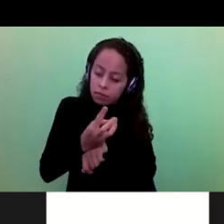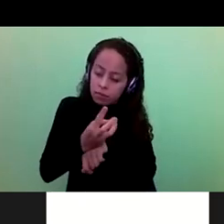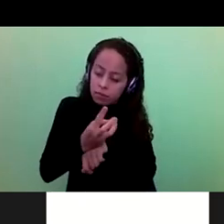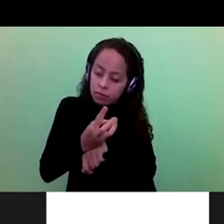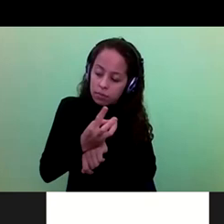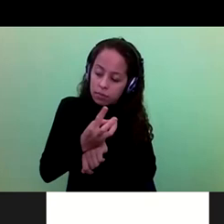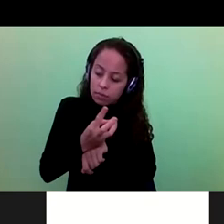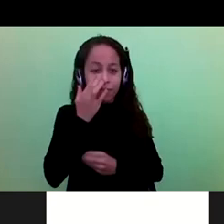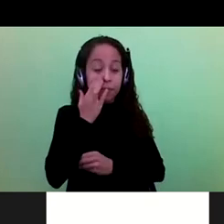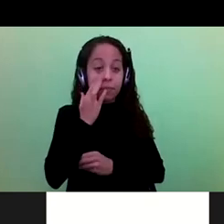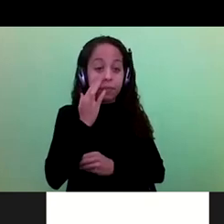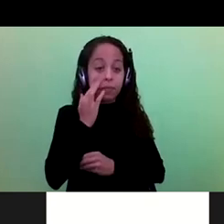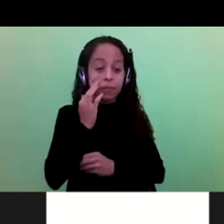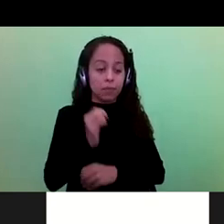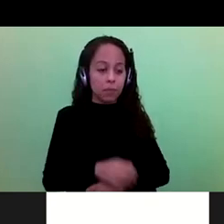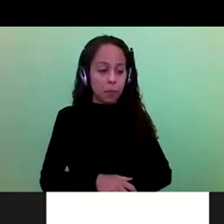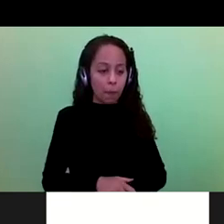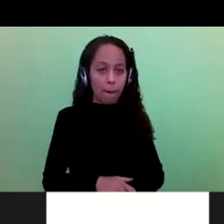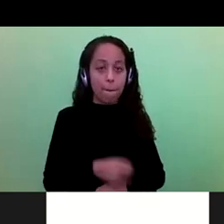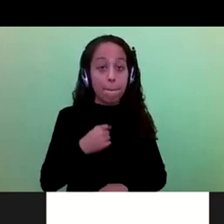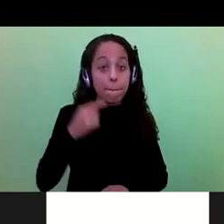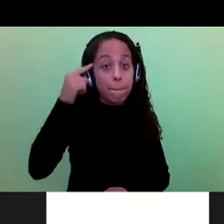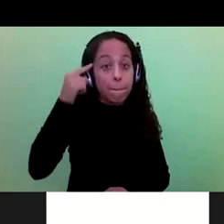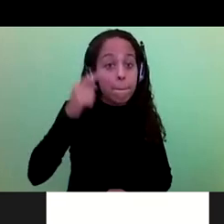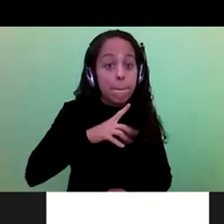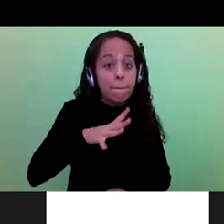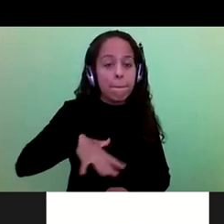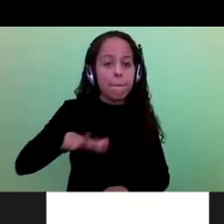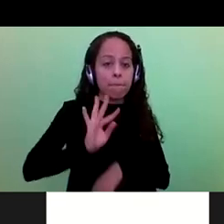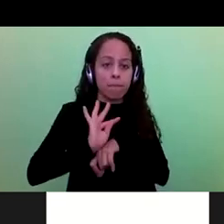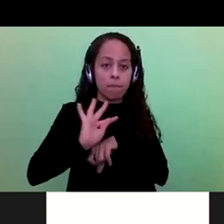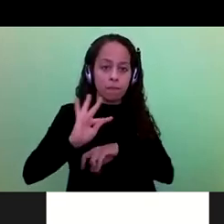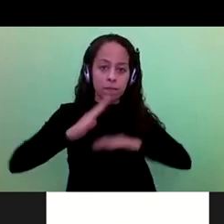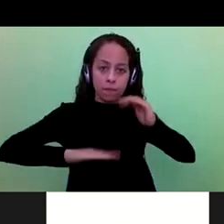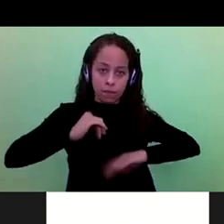do ponto de vista da matriz técnica, profissional,